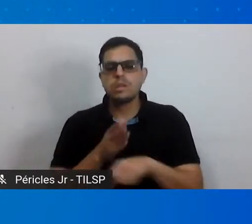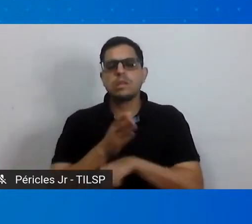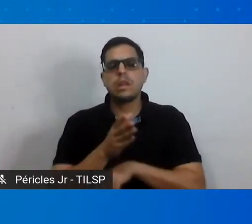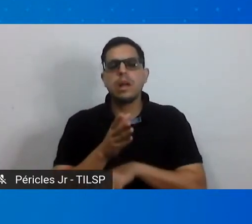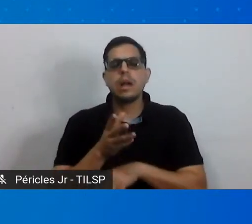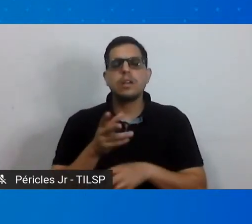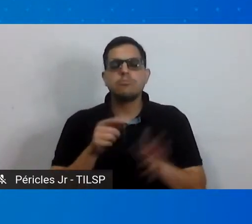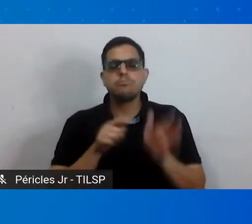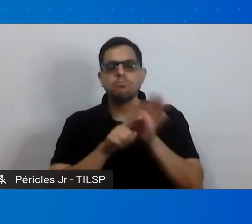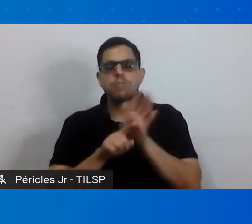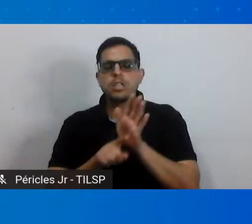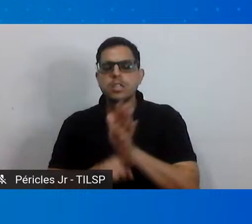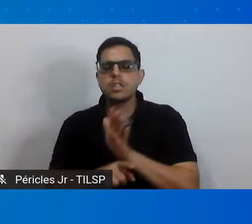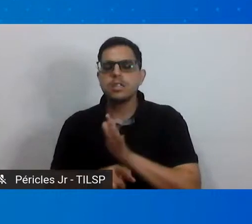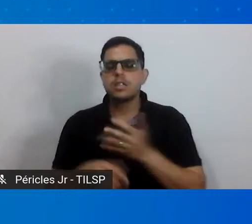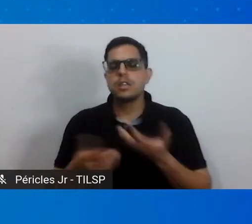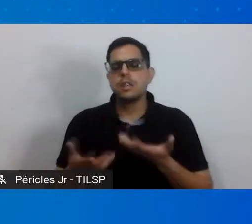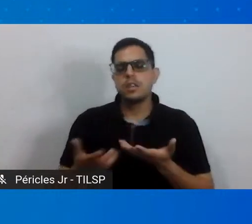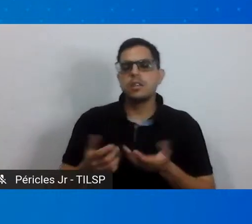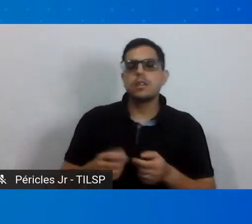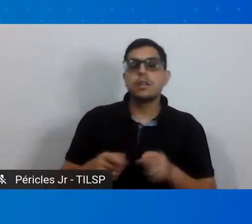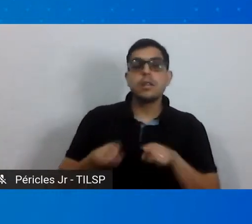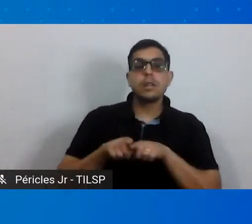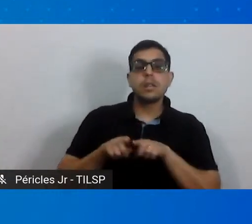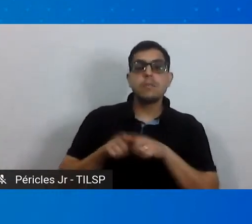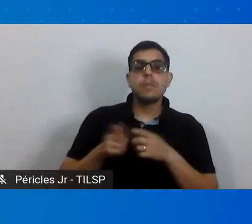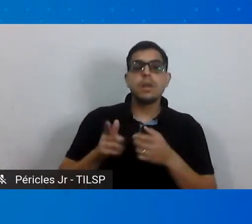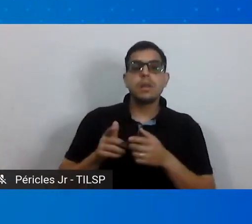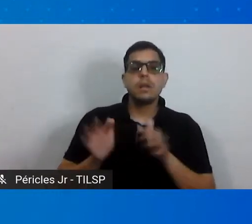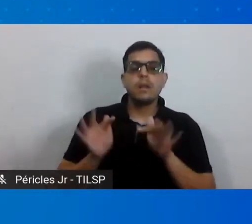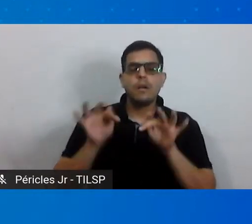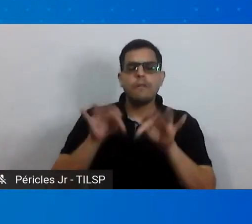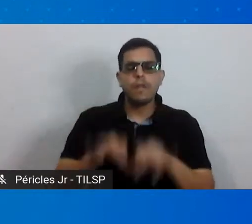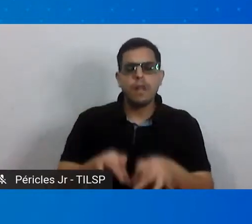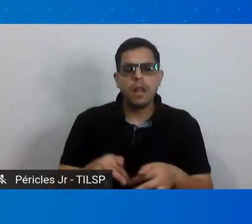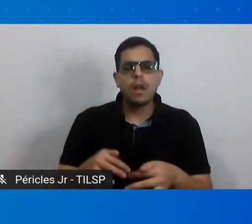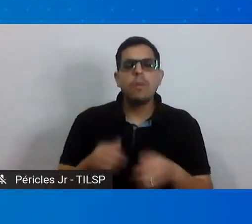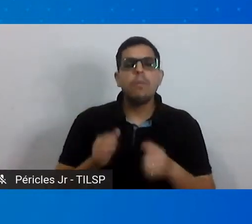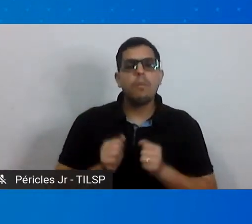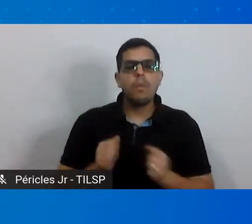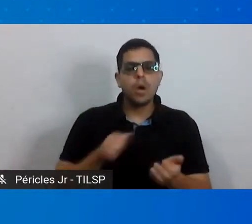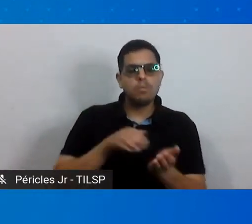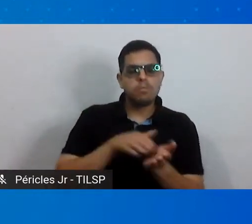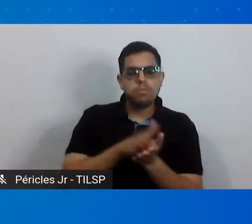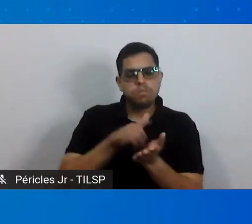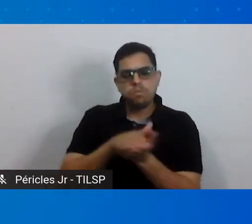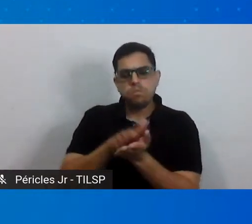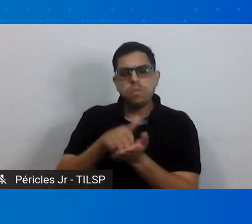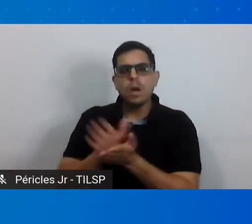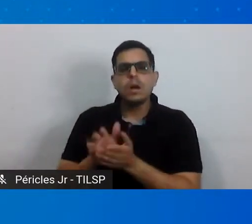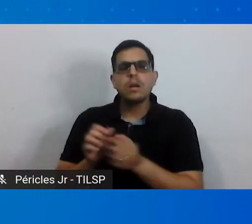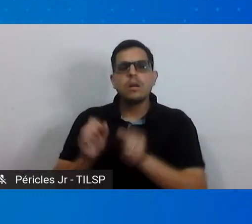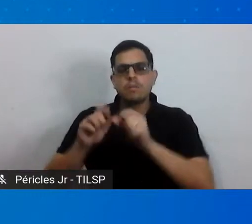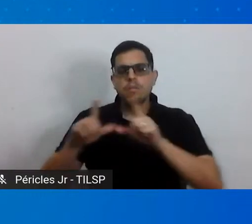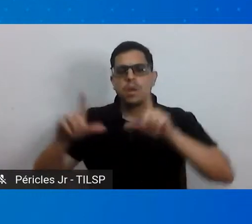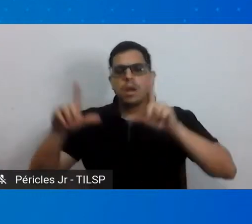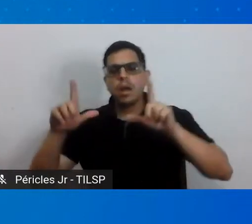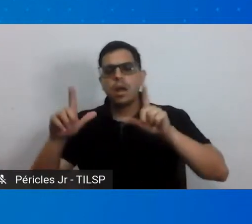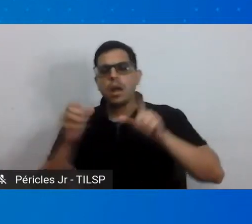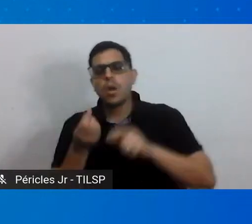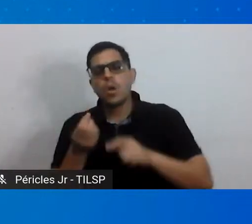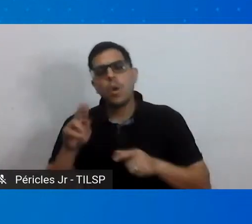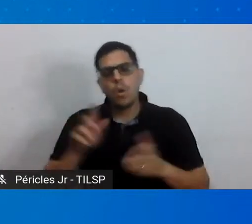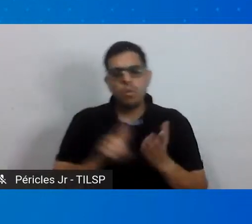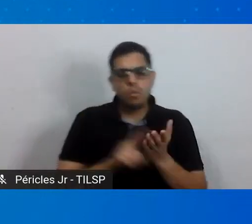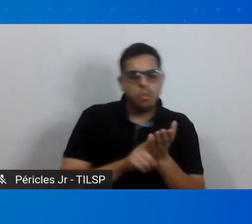e ao final ela permite que você faça a impressão tanto no formato mural quanto no formato jornal